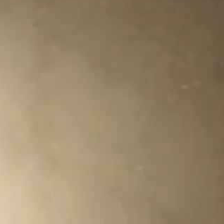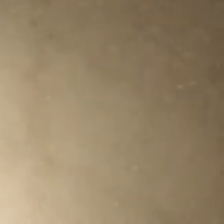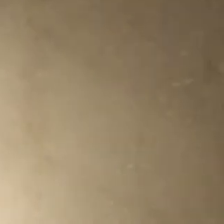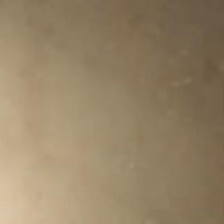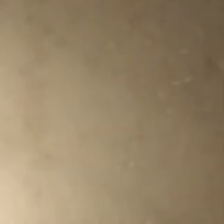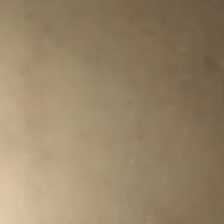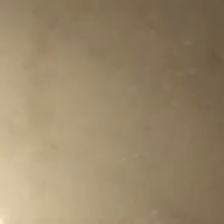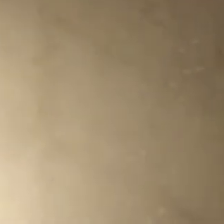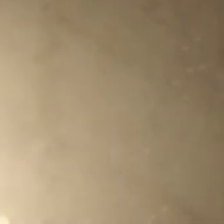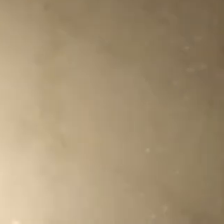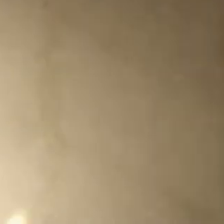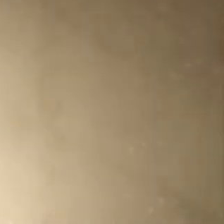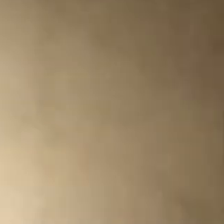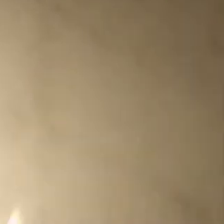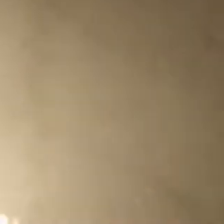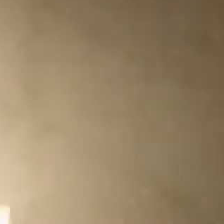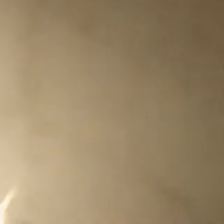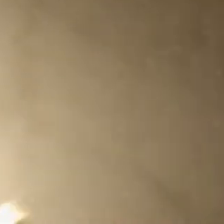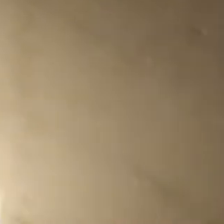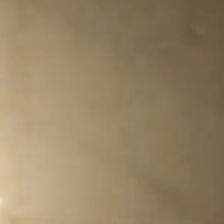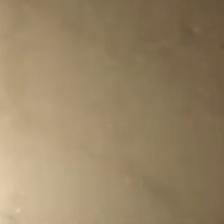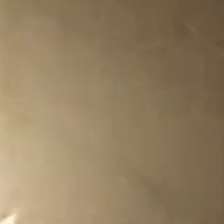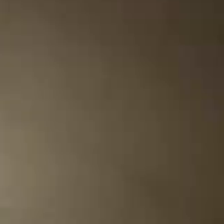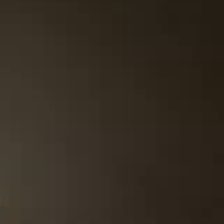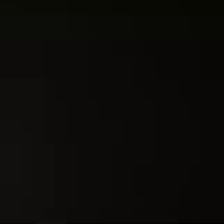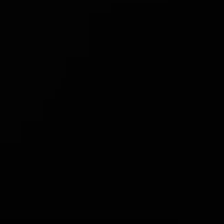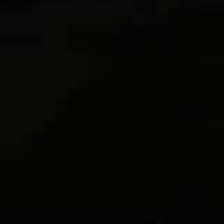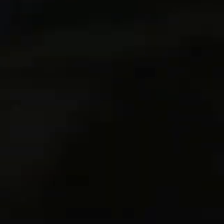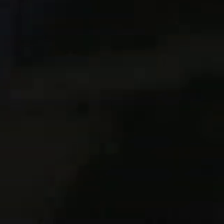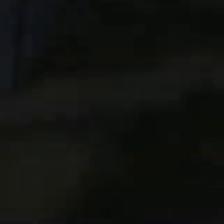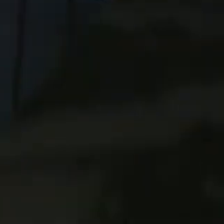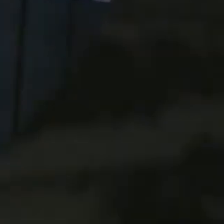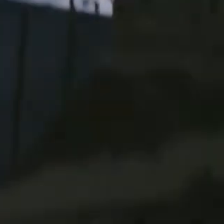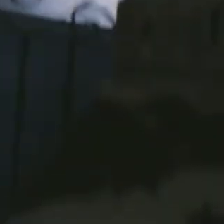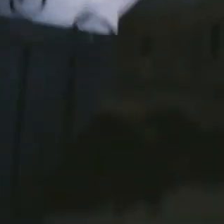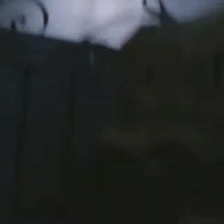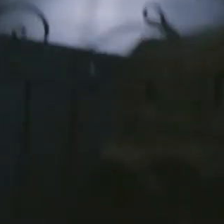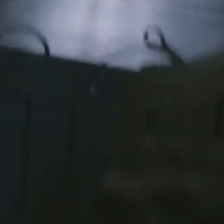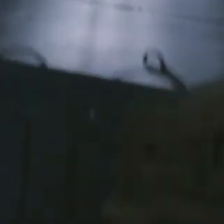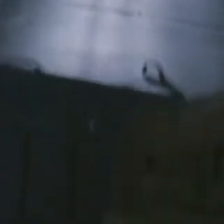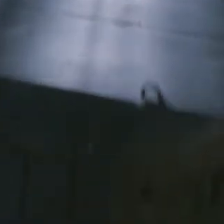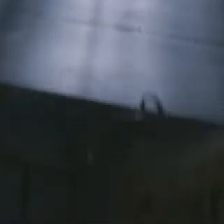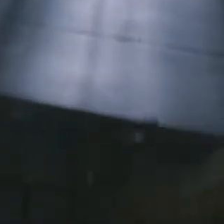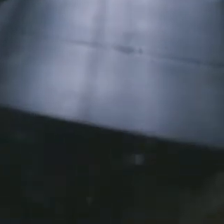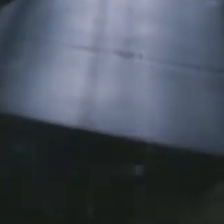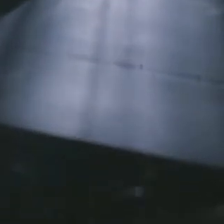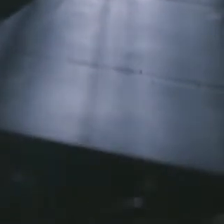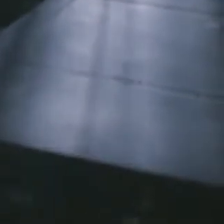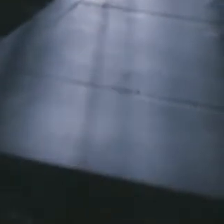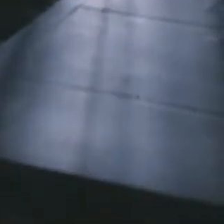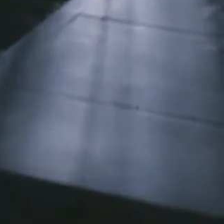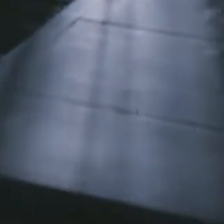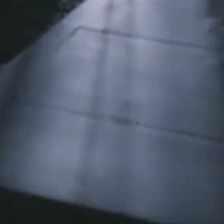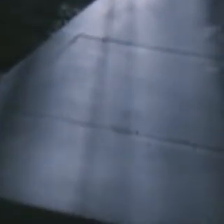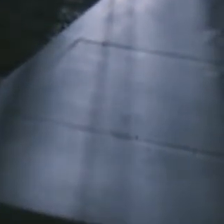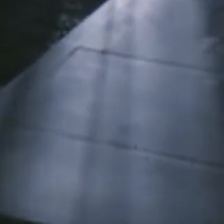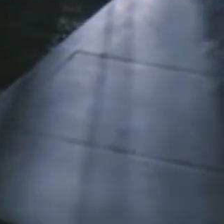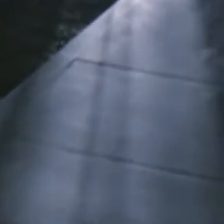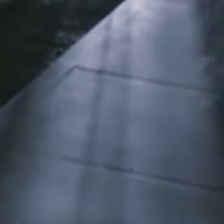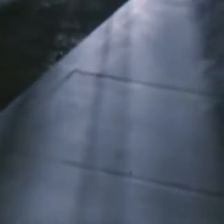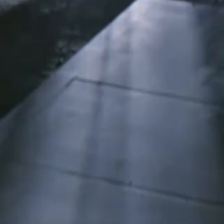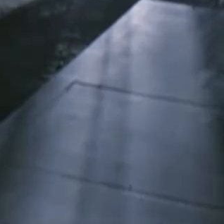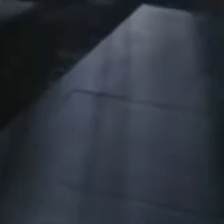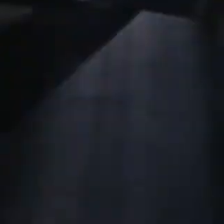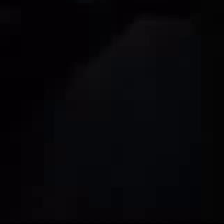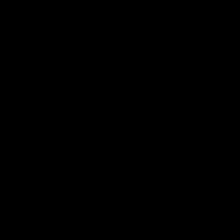Era tão pertinho, nem coloquei o capacete. Gente, eu não tava correndo. É a primeira vez que... Nenhuma desculpa vai trazer sua vida